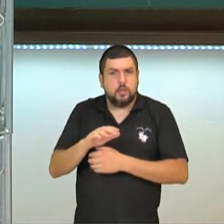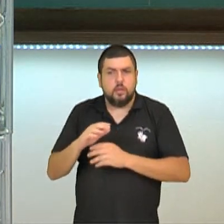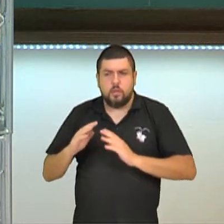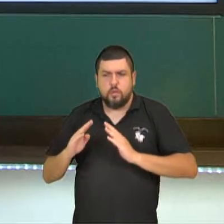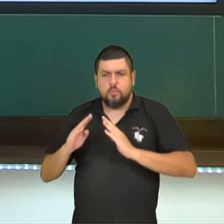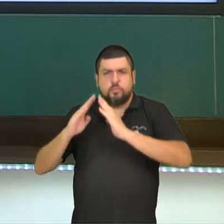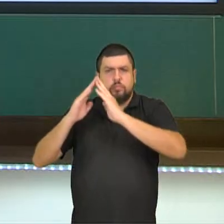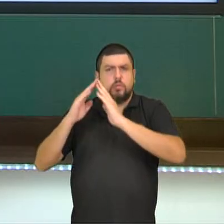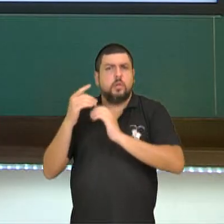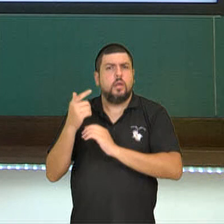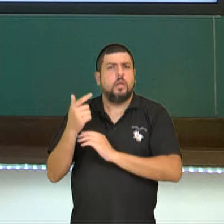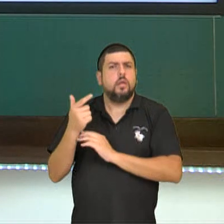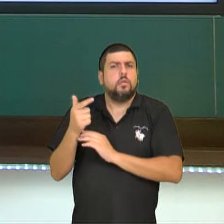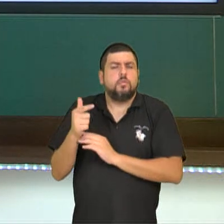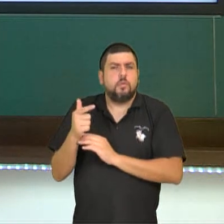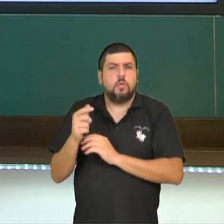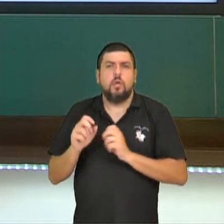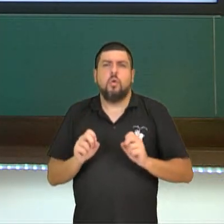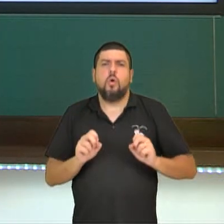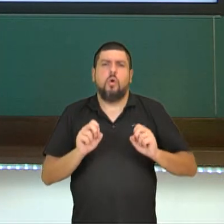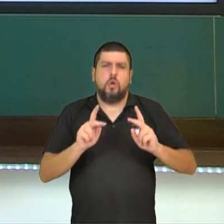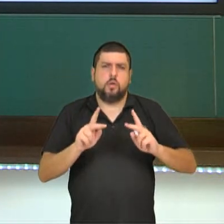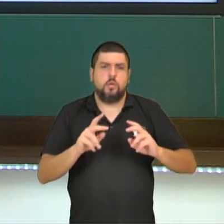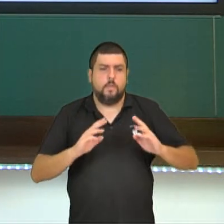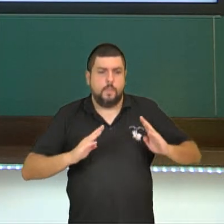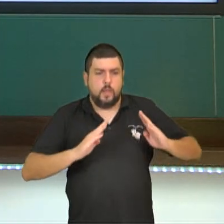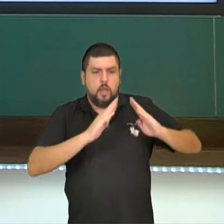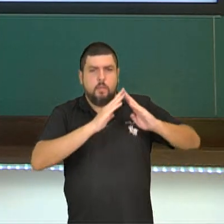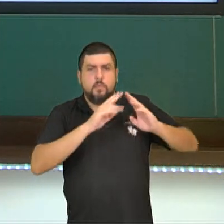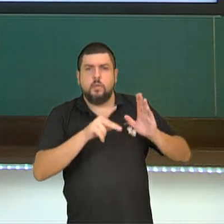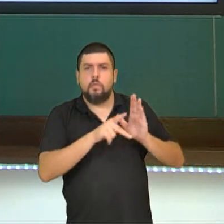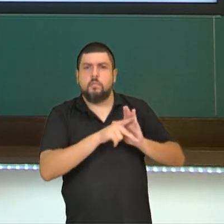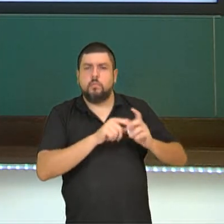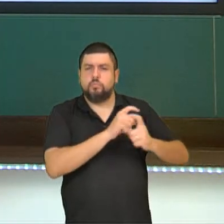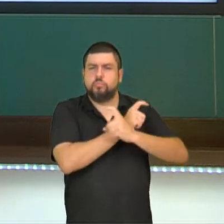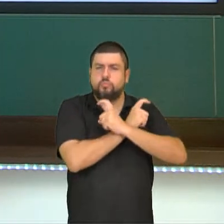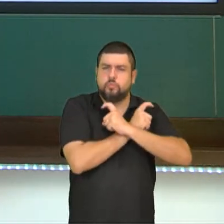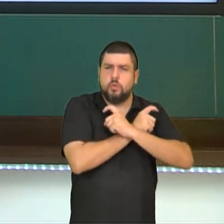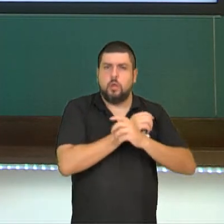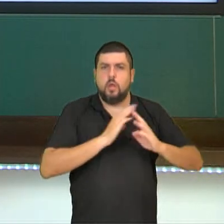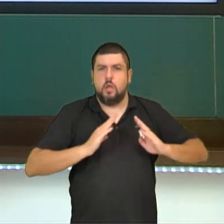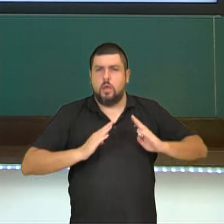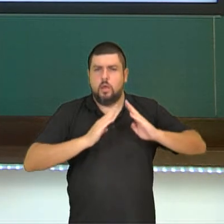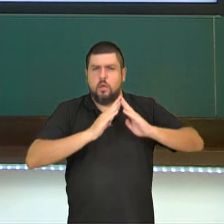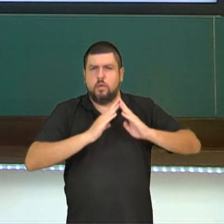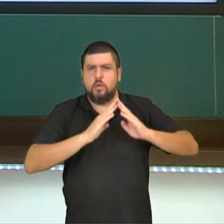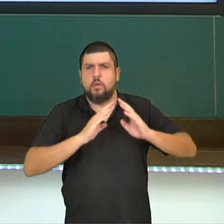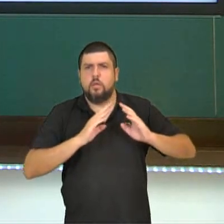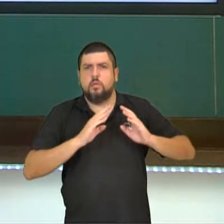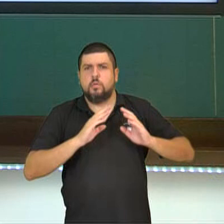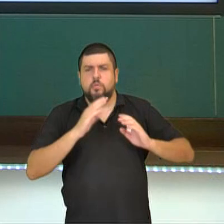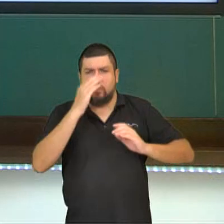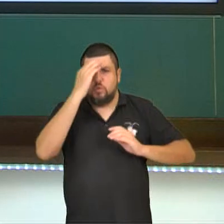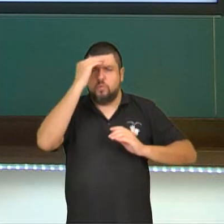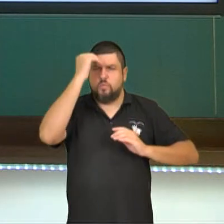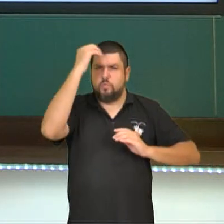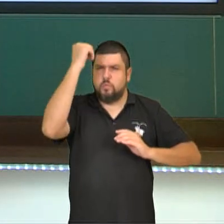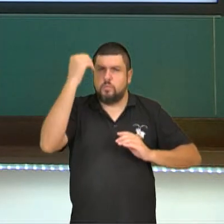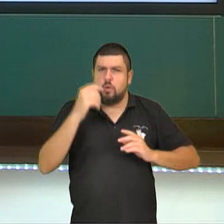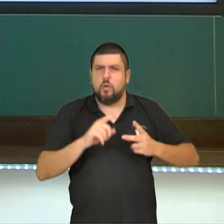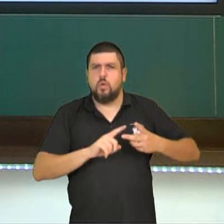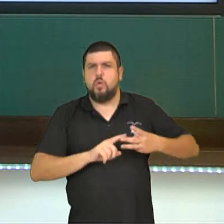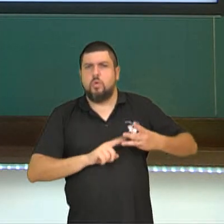vocês já ouviram falar, pirâmides do faraó, pirâmides do sacerdote fulano, pirâmide do general do exército cuxita,